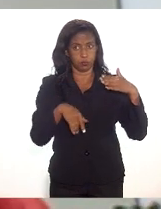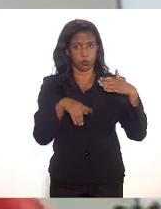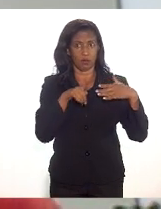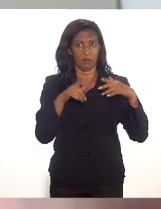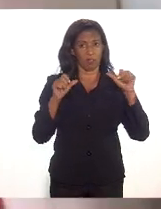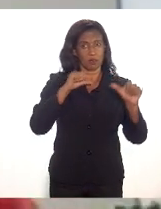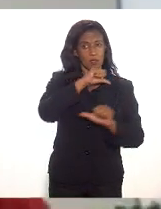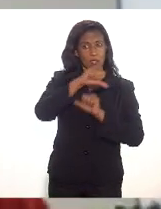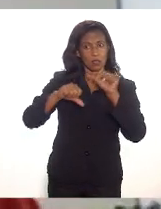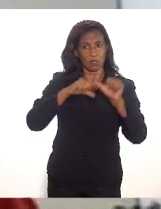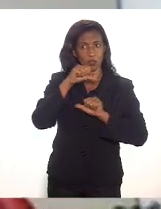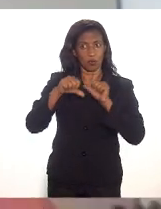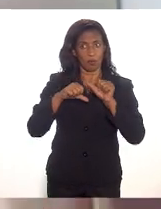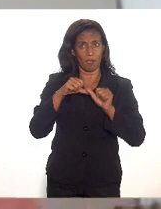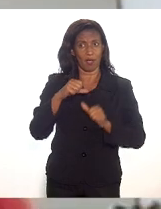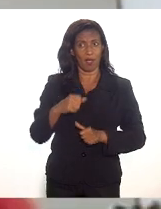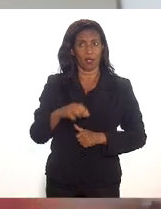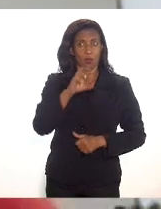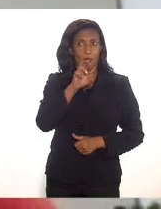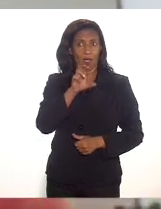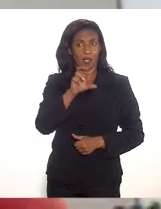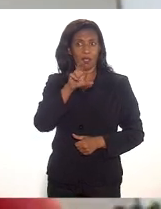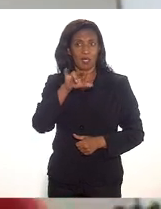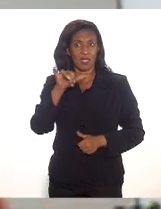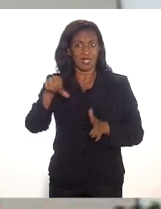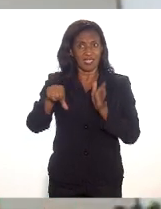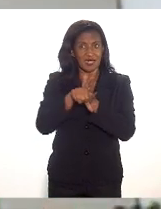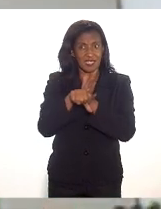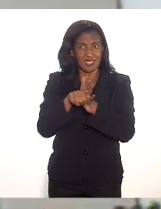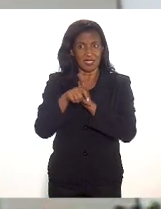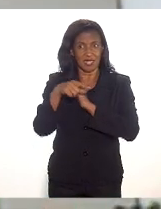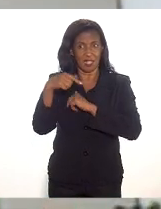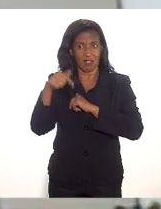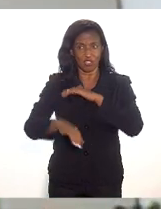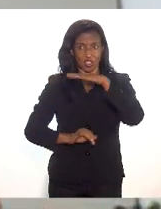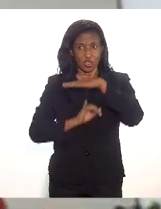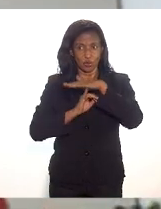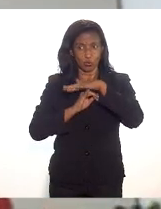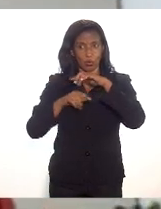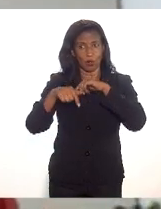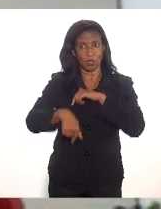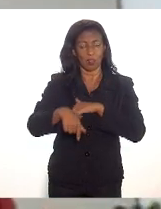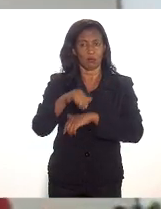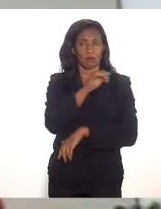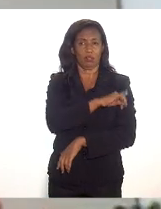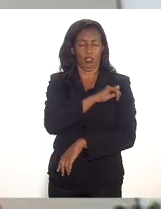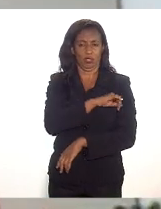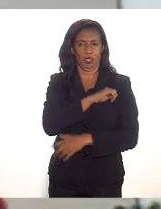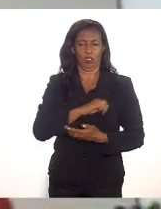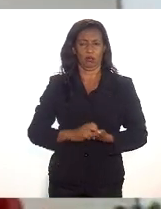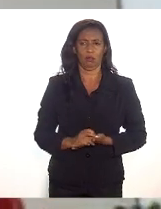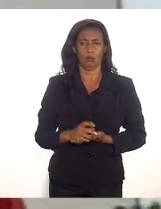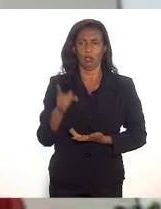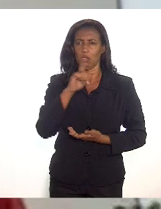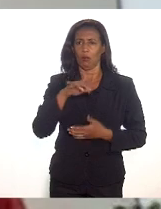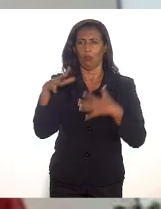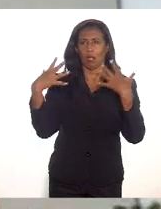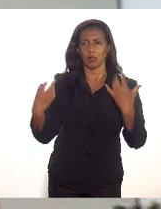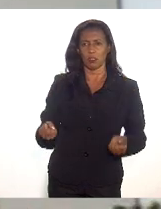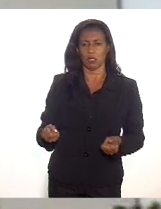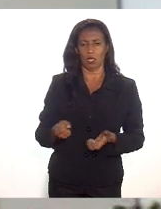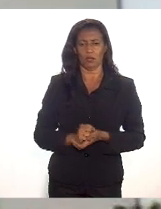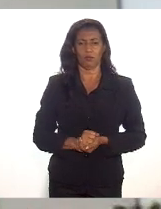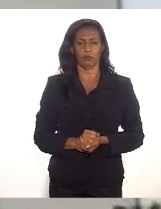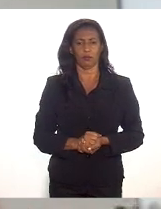se transformar numa crise institucional e política no Estado do Rio de Janeiro. É inaceitável que o governador queira passar por cima